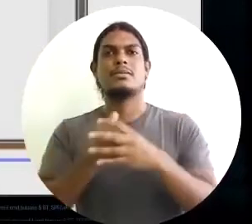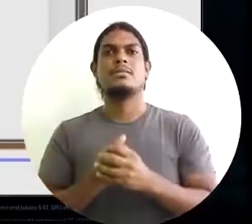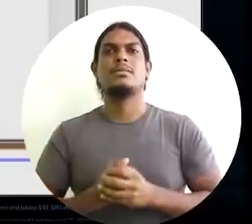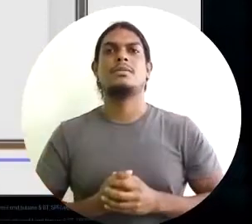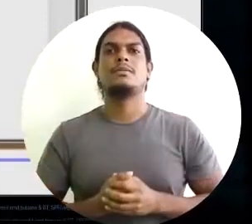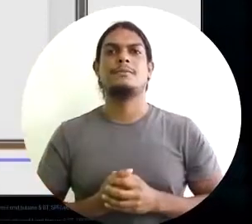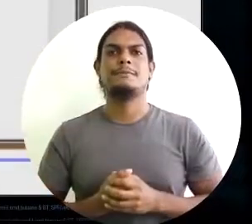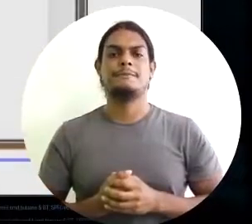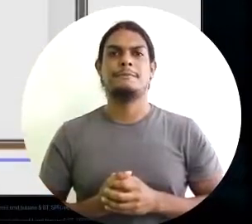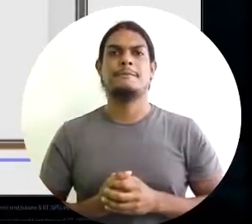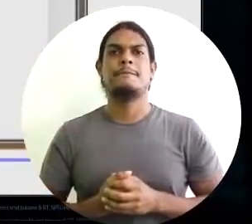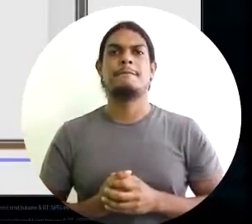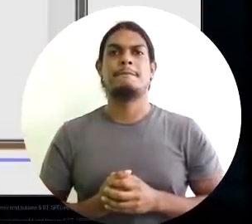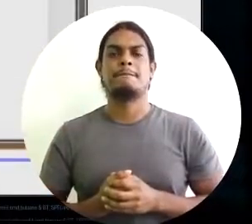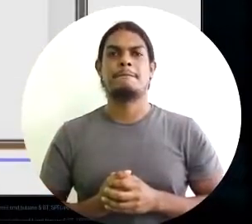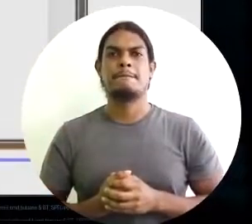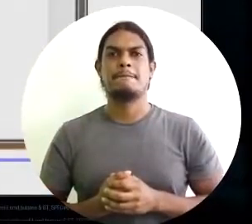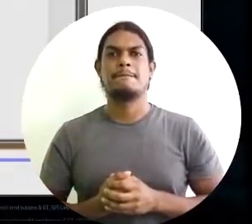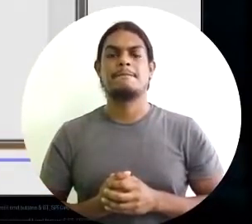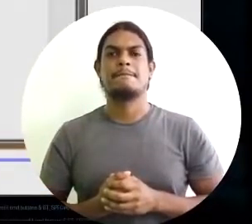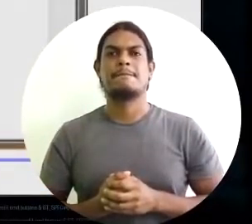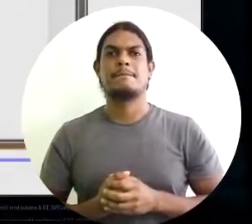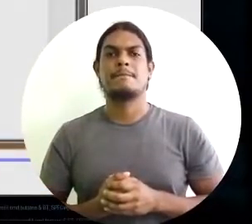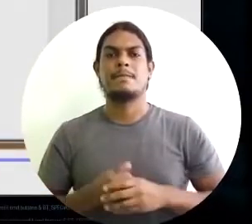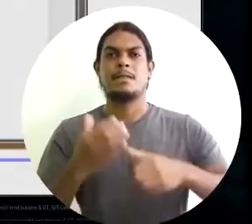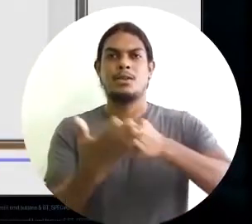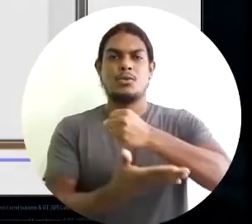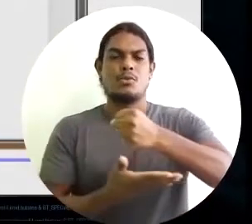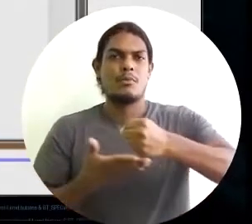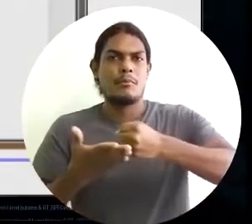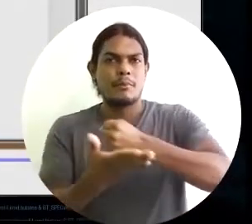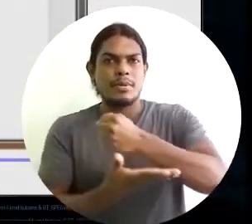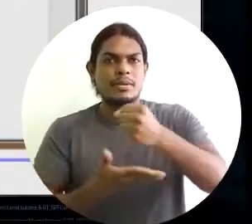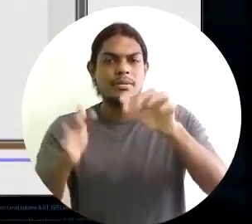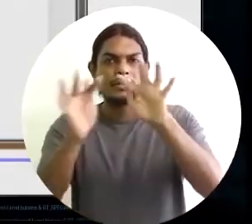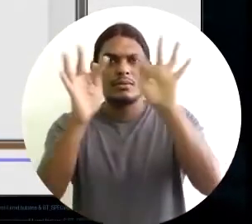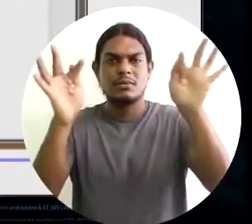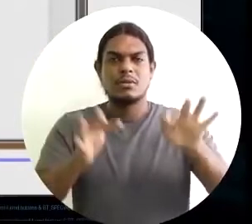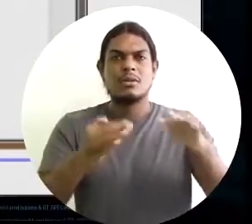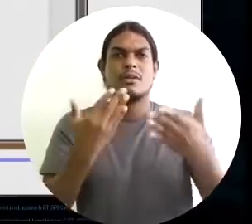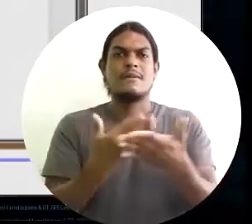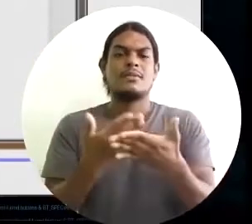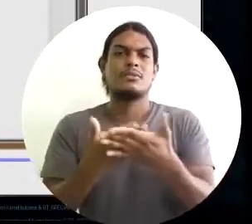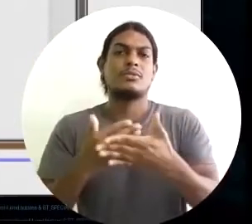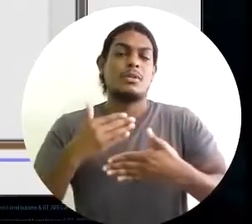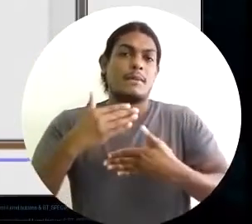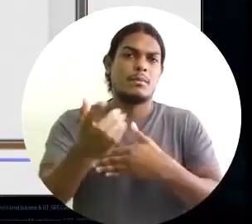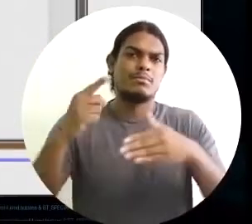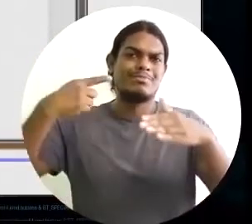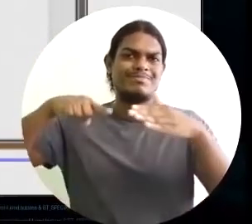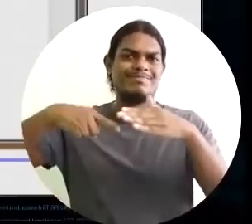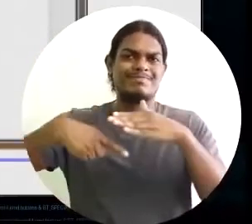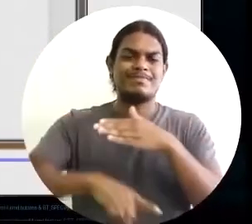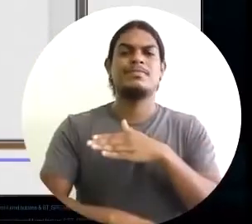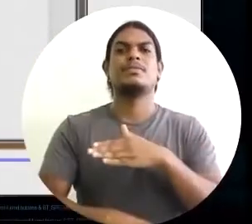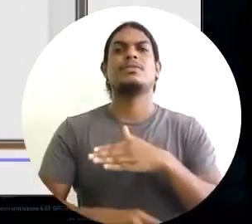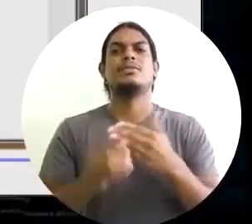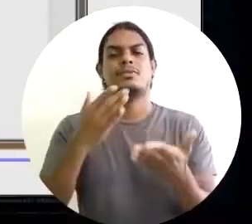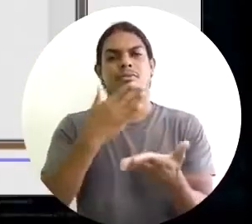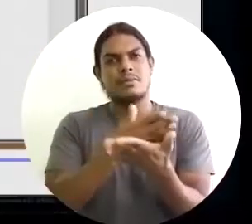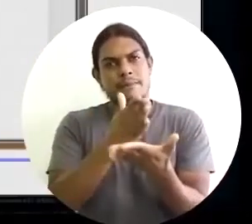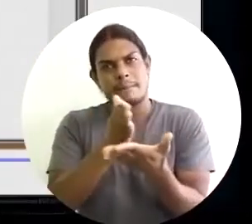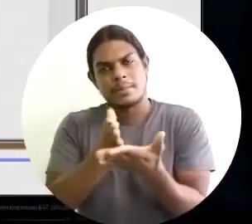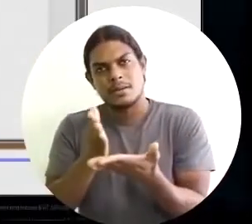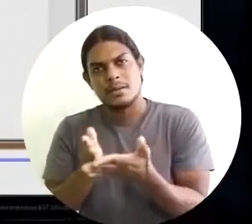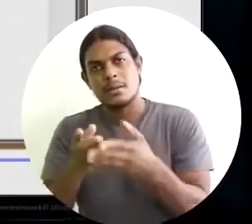um documento HTML, certo? Então, a gente vai ver isso na próxima competência mais a fundo, conhecer cada pedacinho, mas